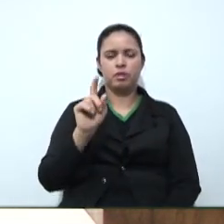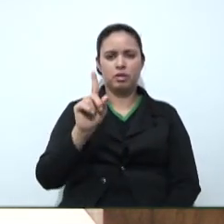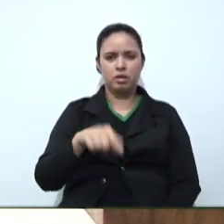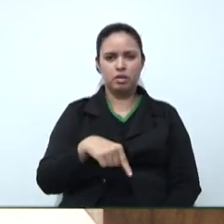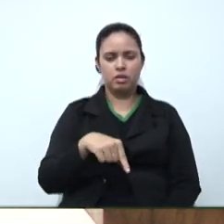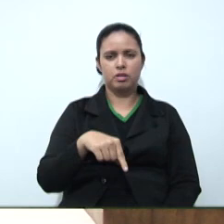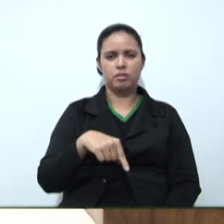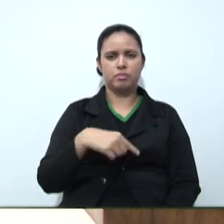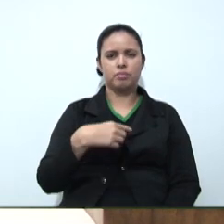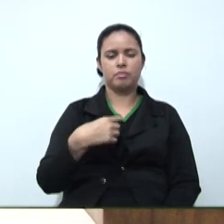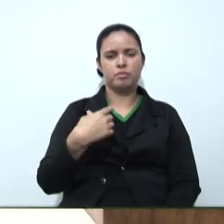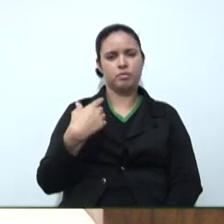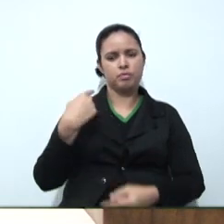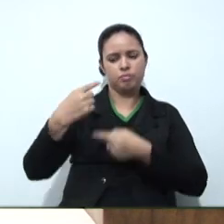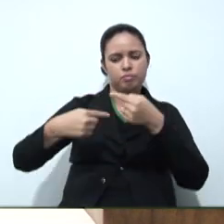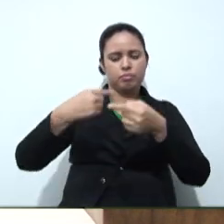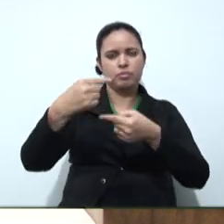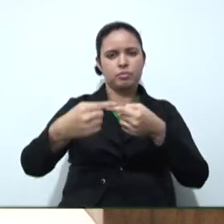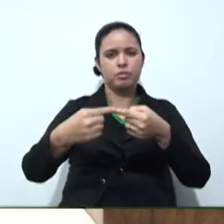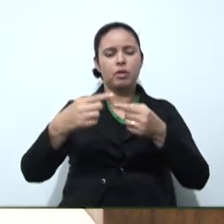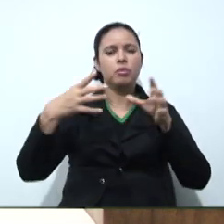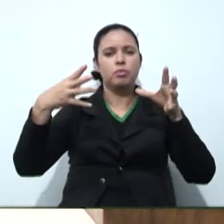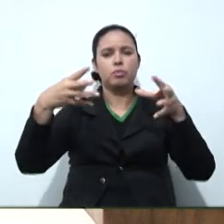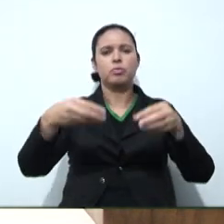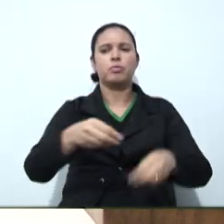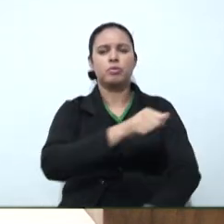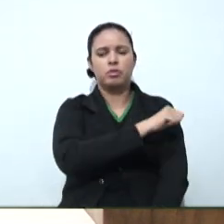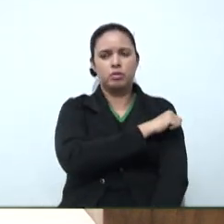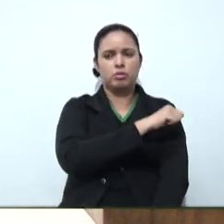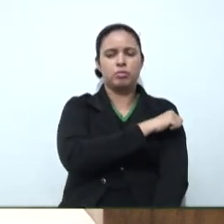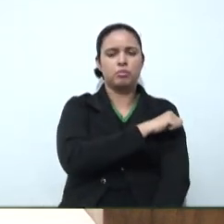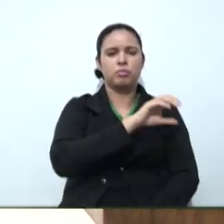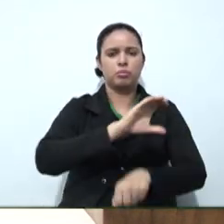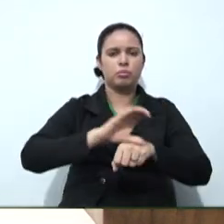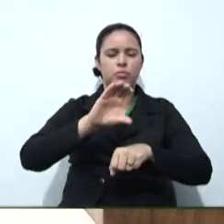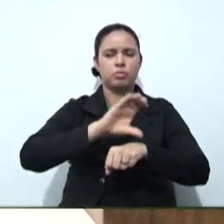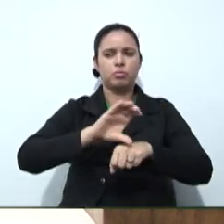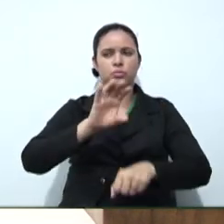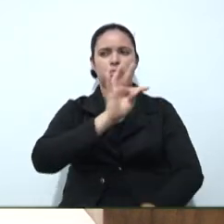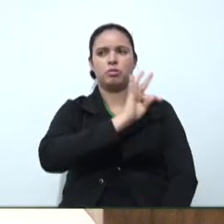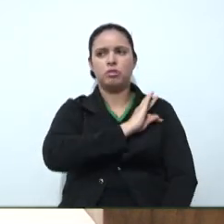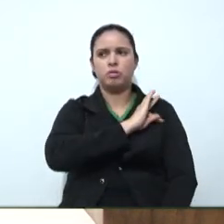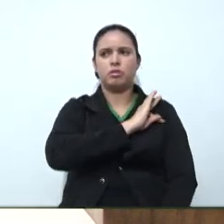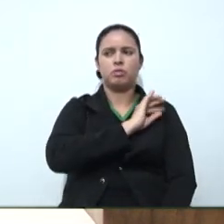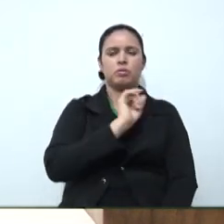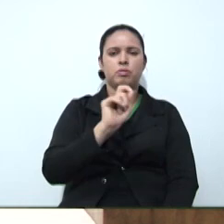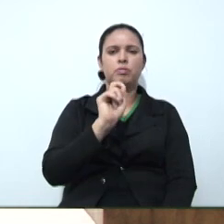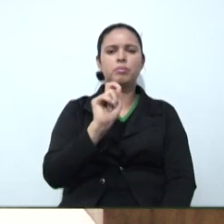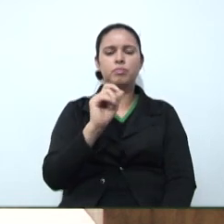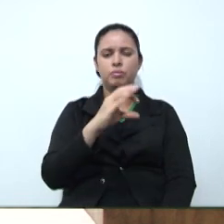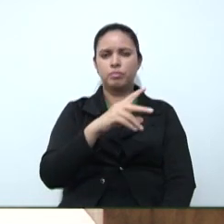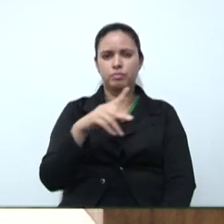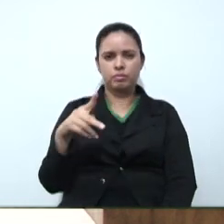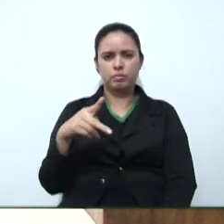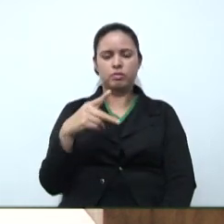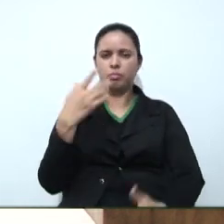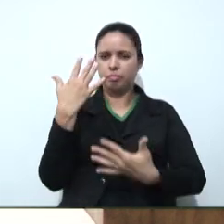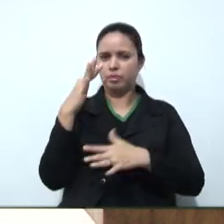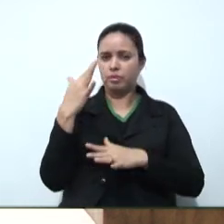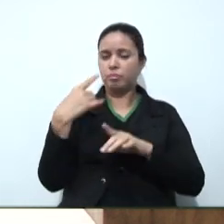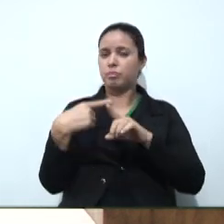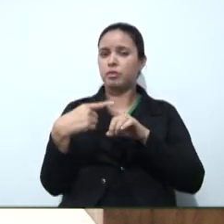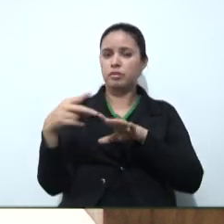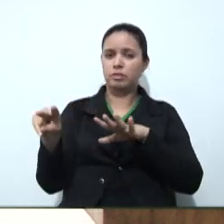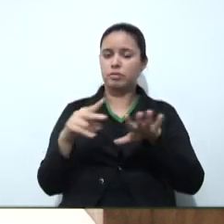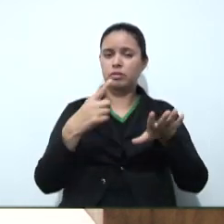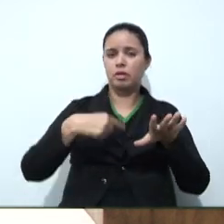futuras, e dizer que todos os alunos do curso técnico de cooperativismo, eles estão de parabéns, porque na última semana